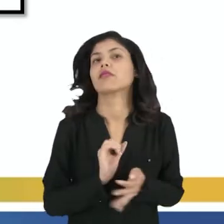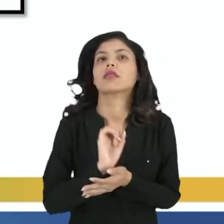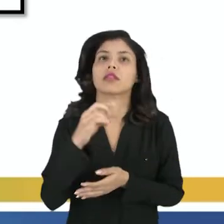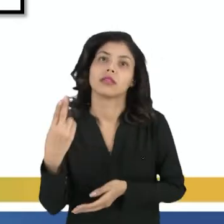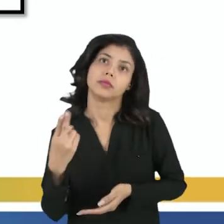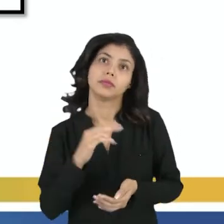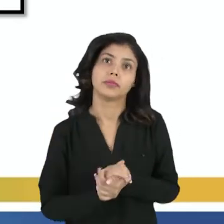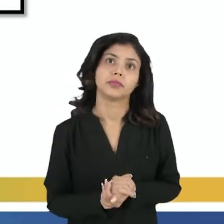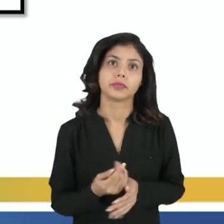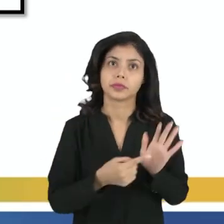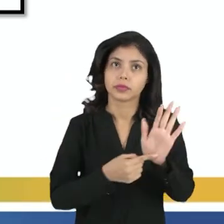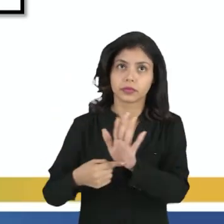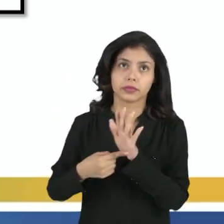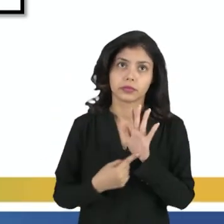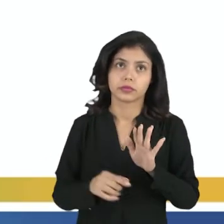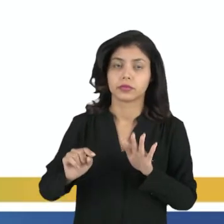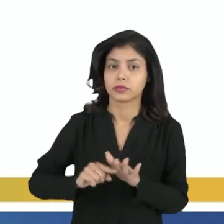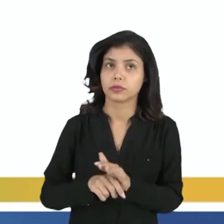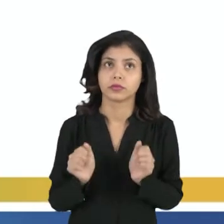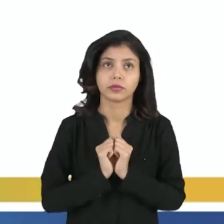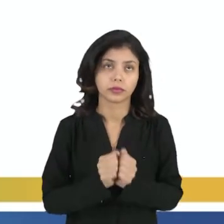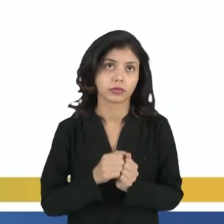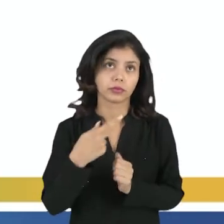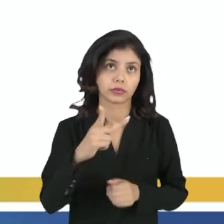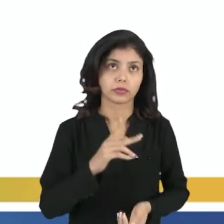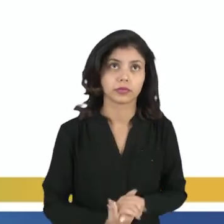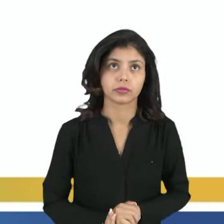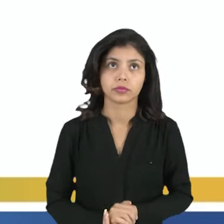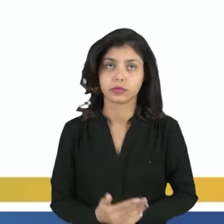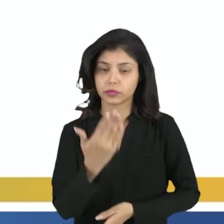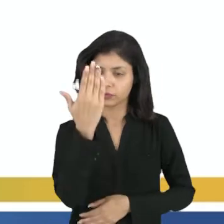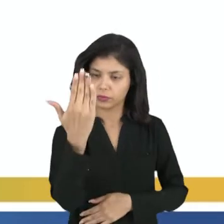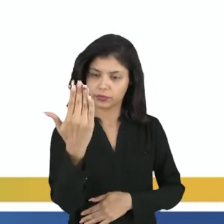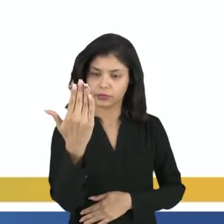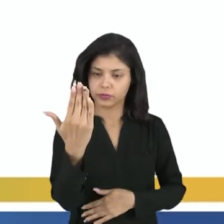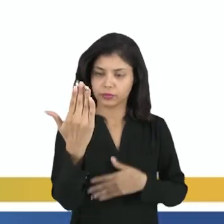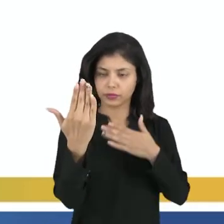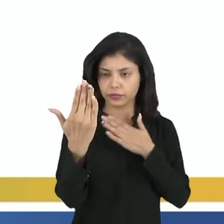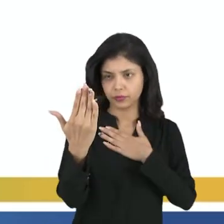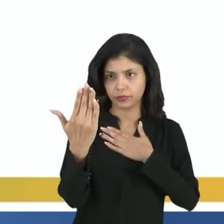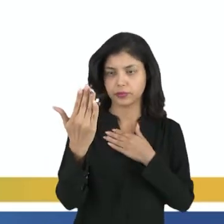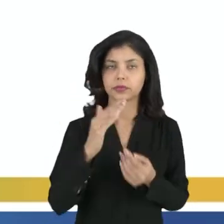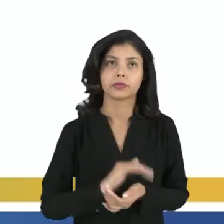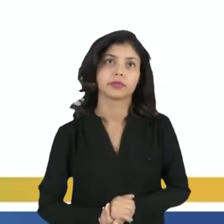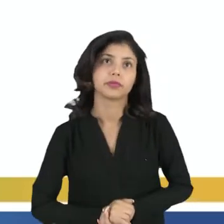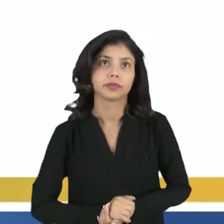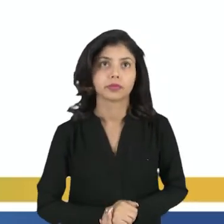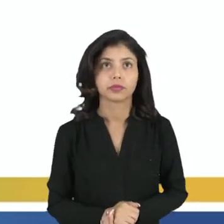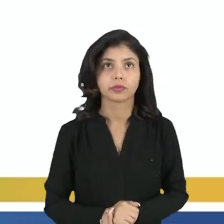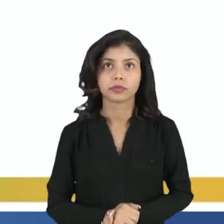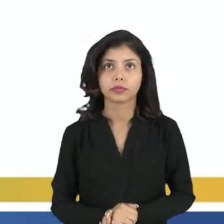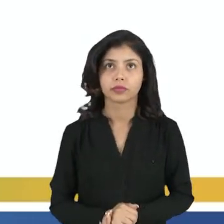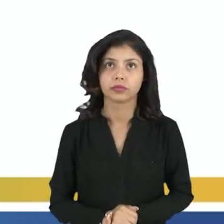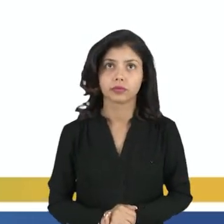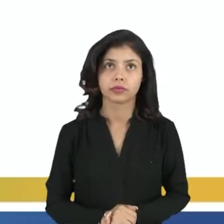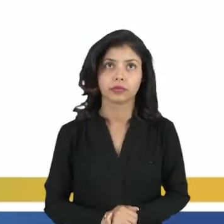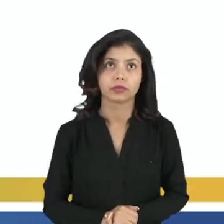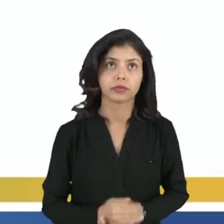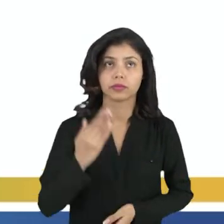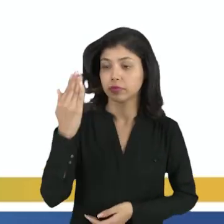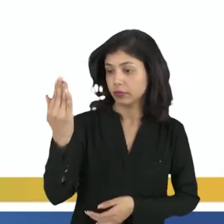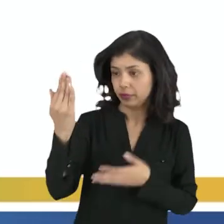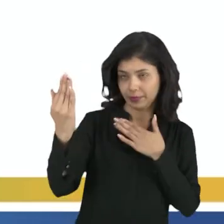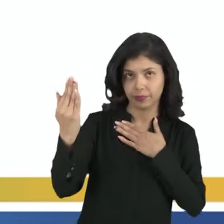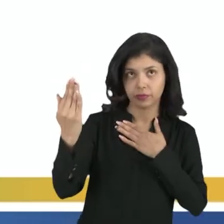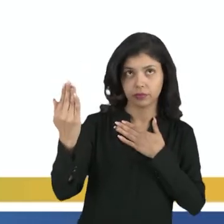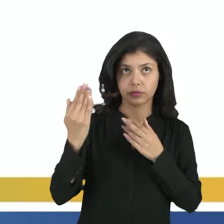seja, a referência que temos entre eles. Vamos ver aqui, ó. Esse espelho. Diz o seguinte aqui, né, nessa HQzinha.